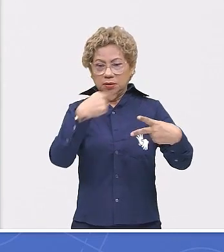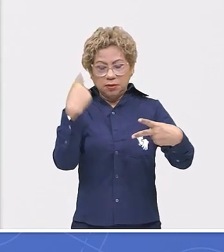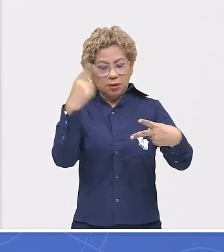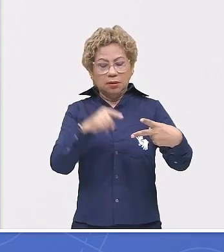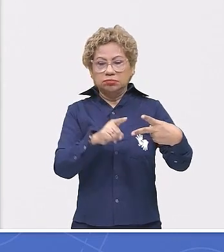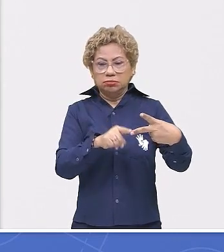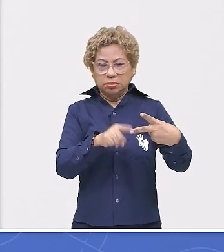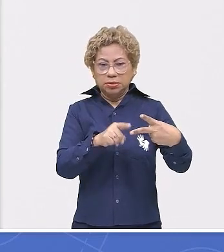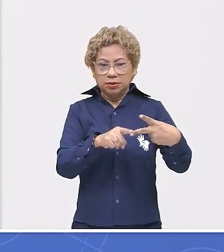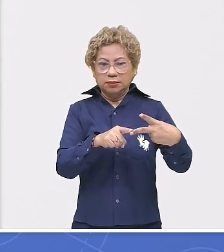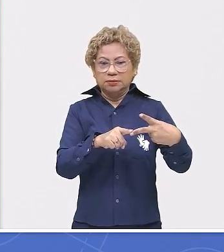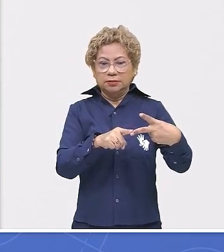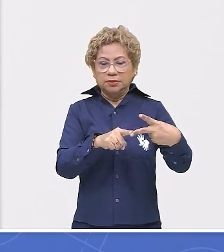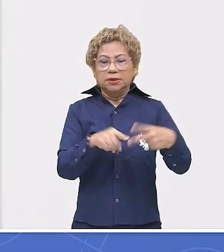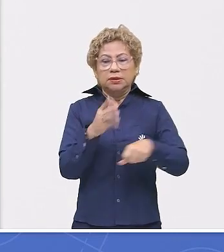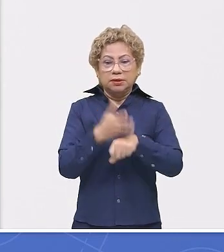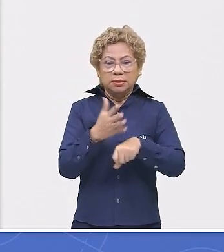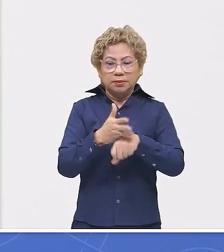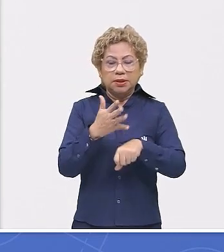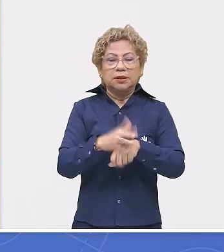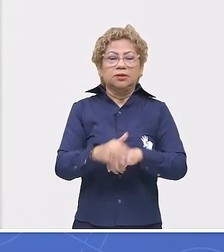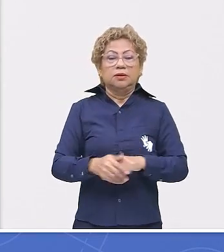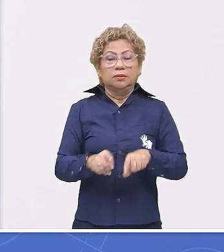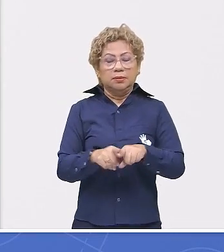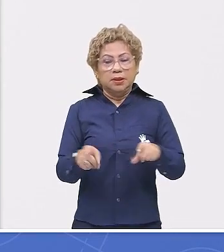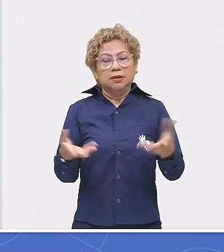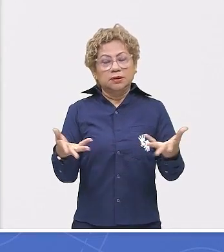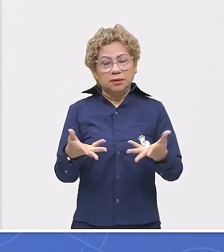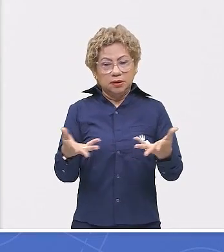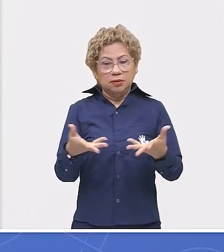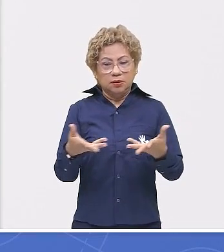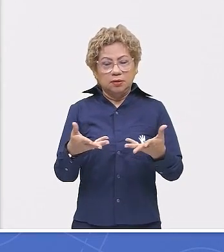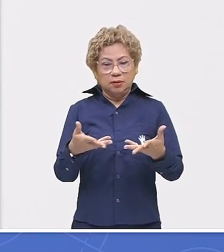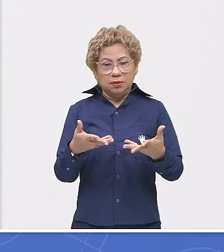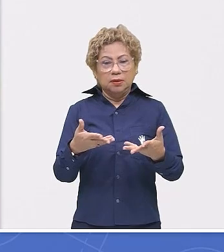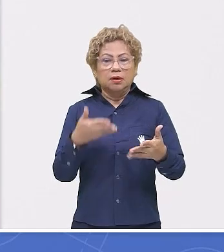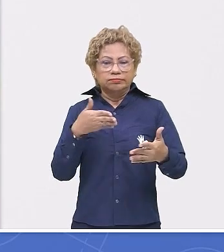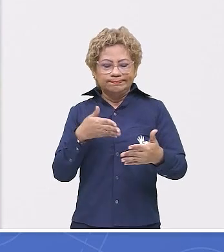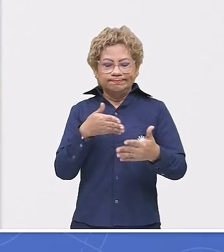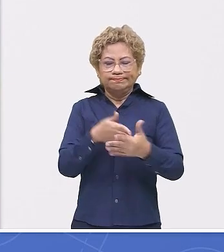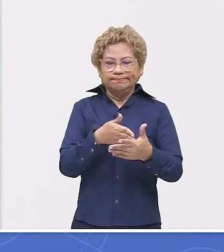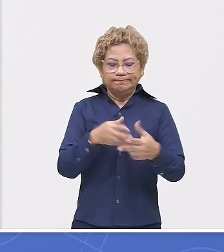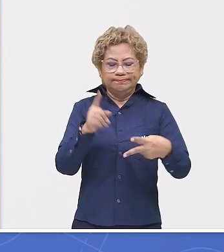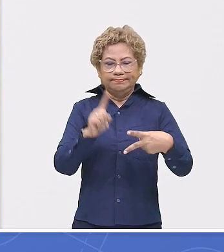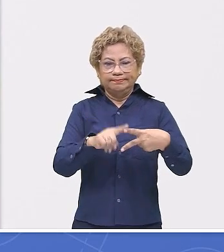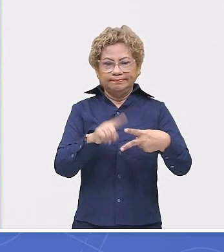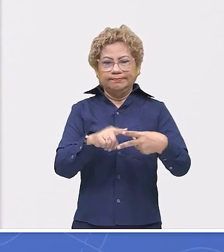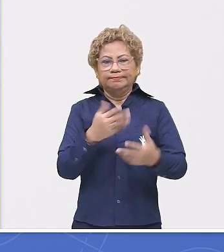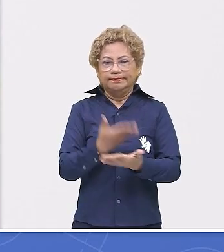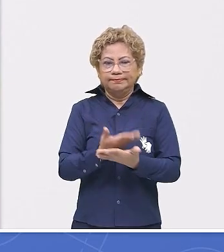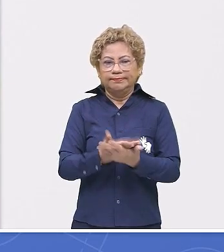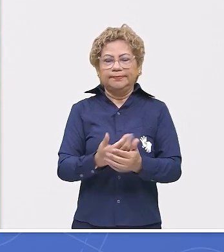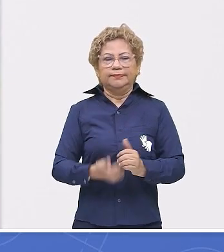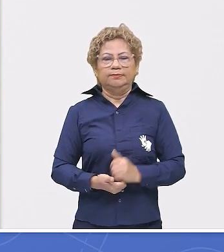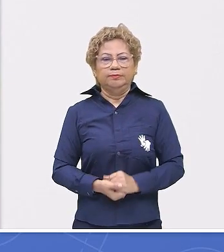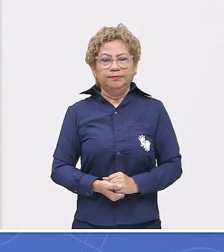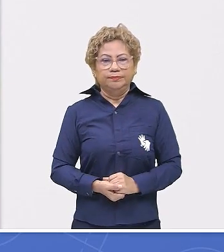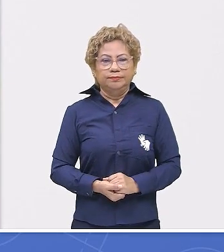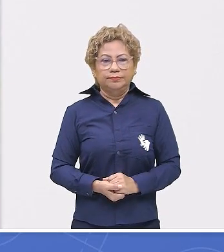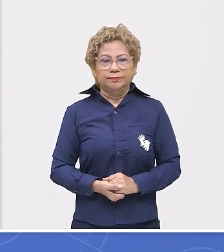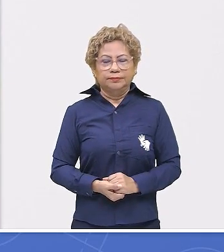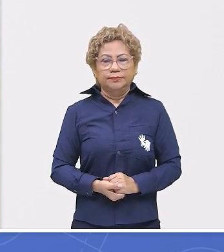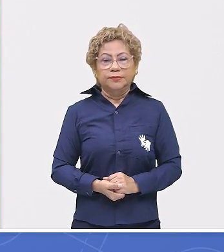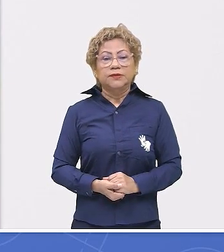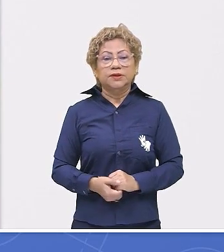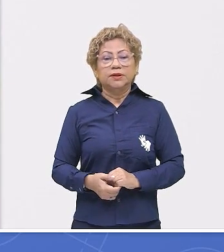seu limite prático. Mas vamos primeiro observar o limite teórico, tá? Esse limite teórico dos